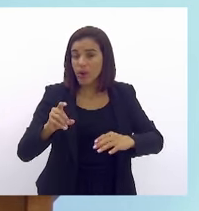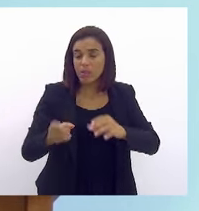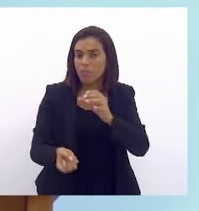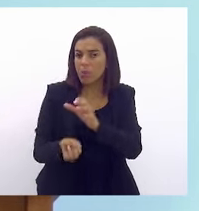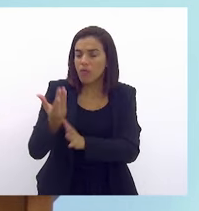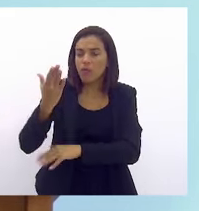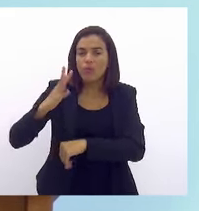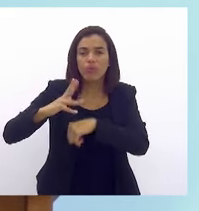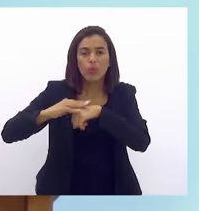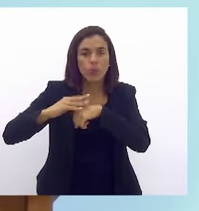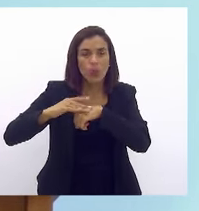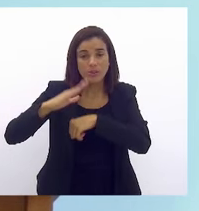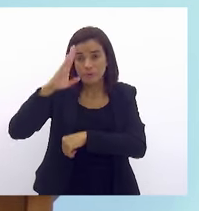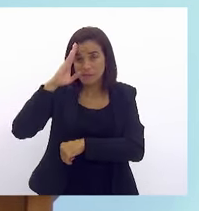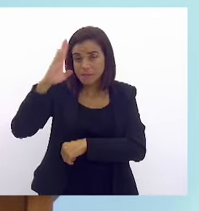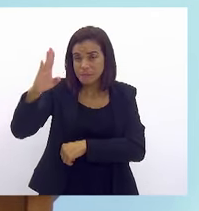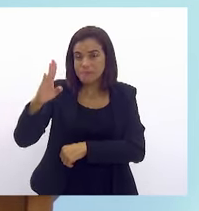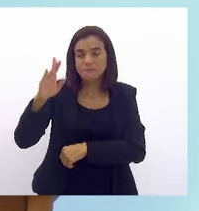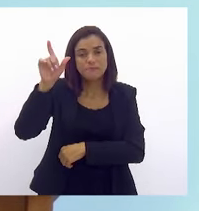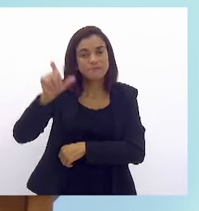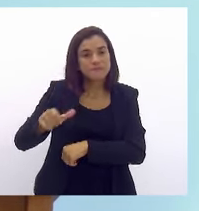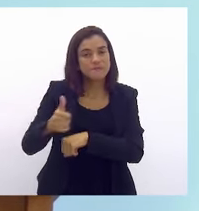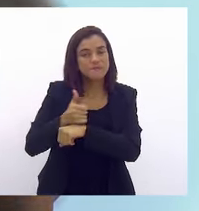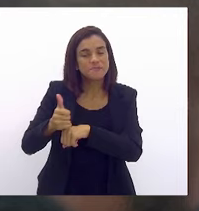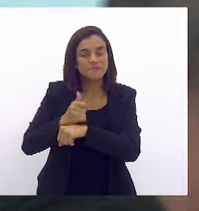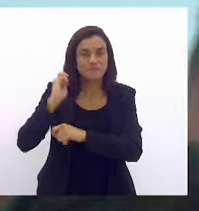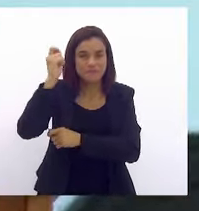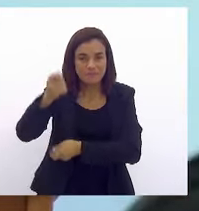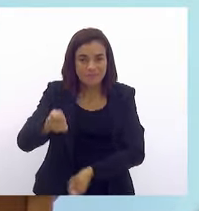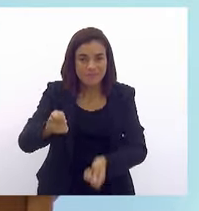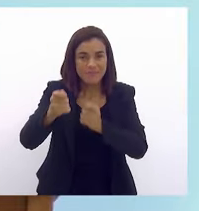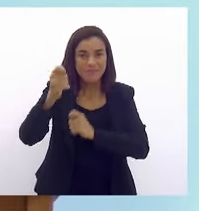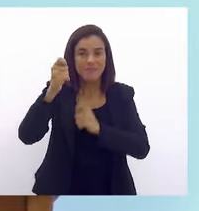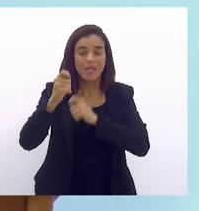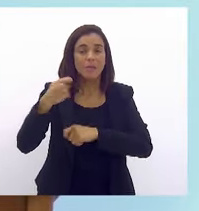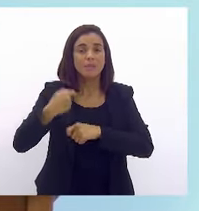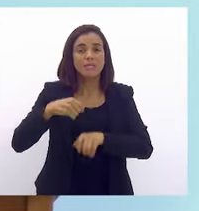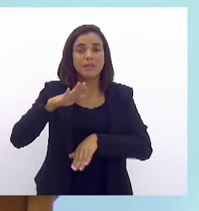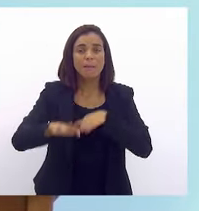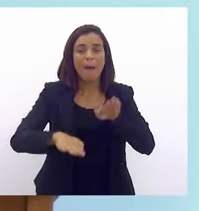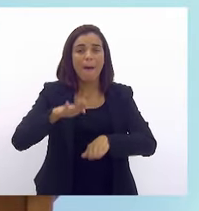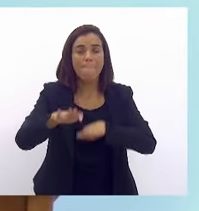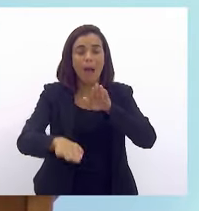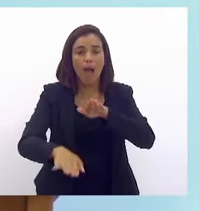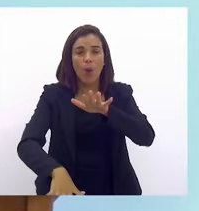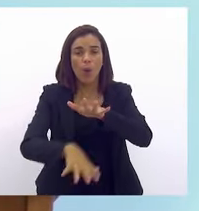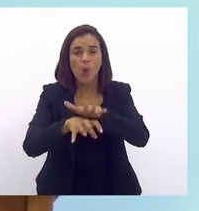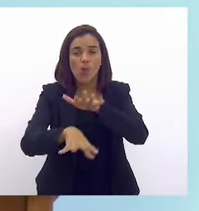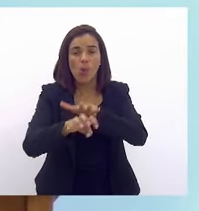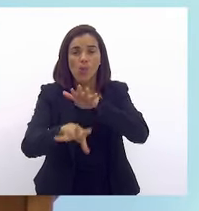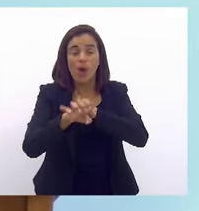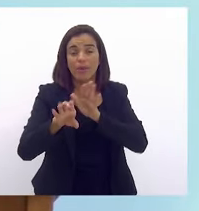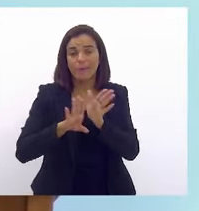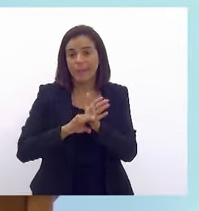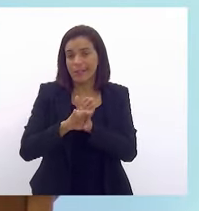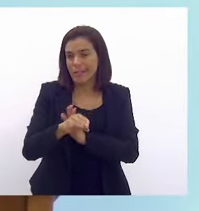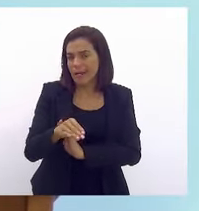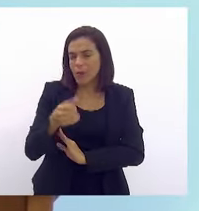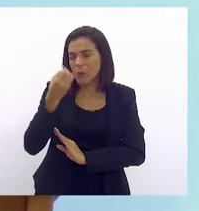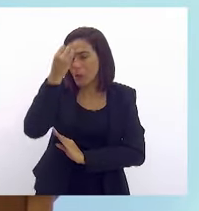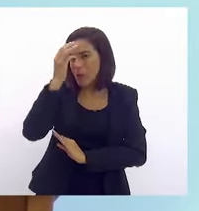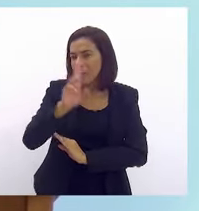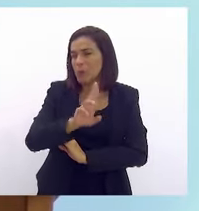inclusive, principalmente nos pescadores que pisam naquele negócio lá e que estão ganhando bactérias e tal. Eu não consegui o nome correto